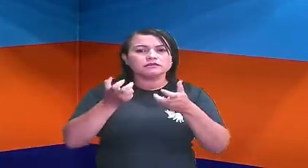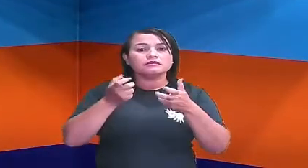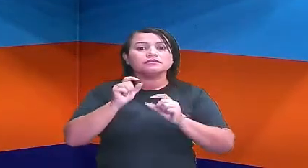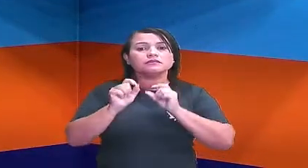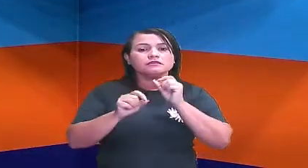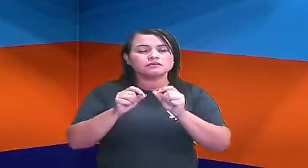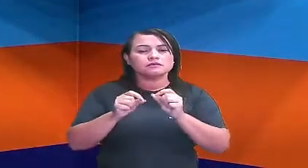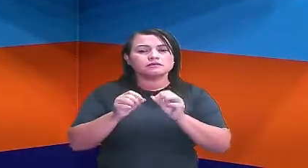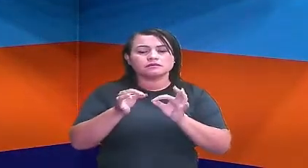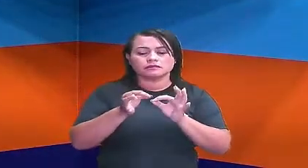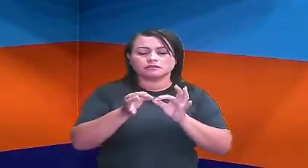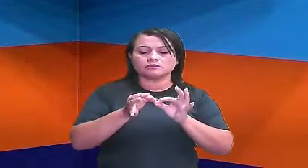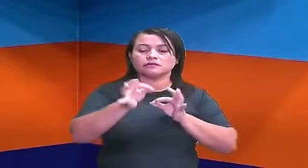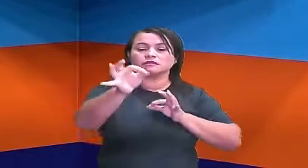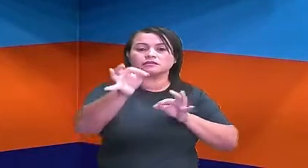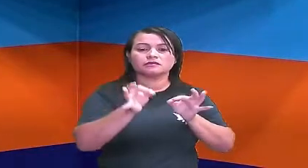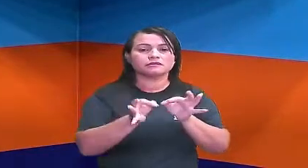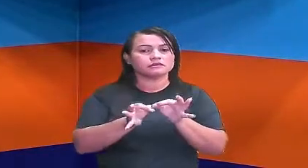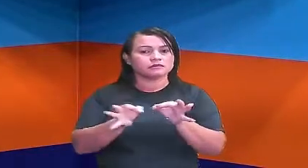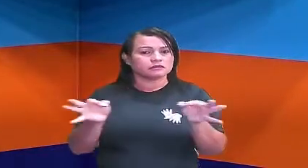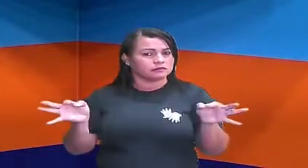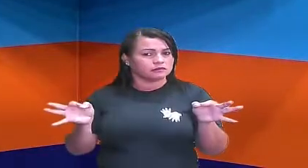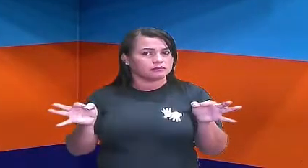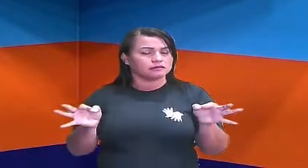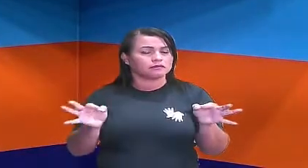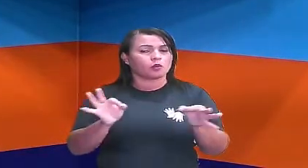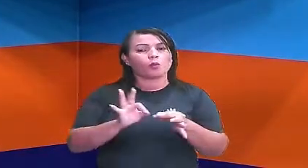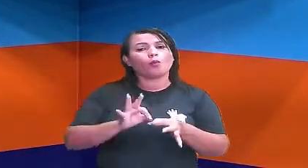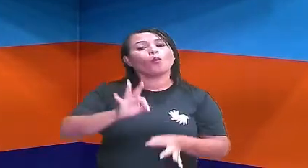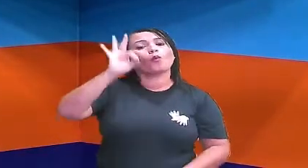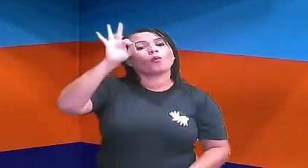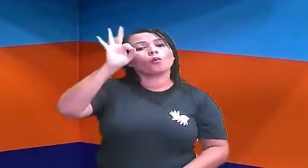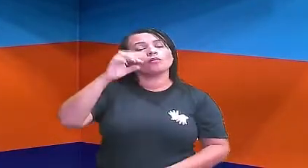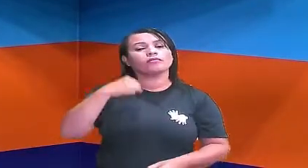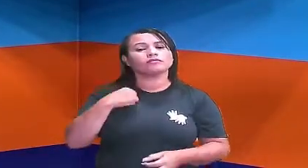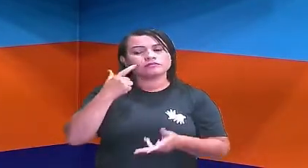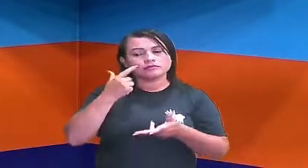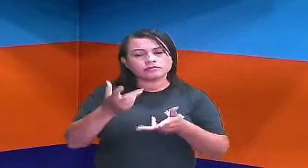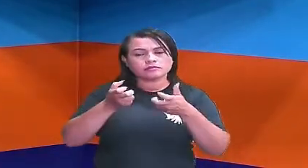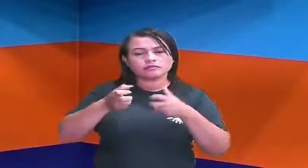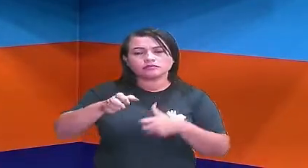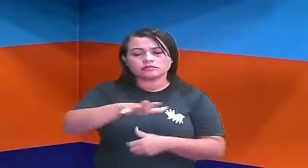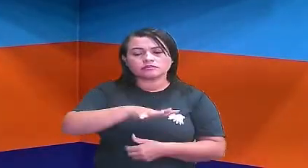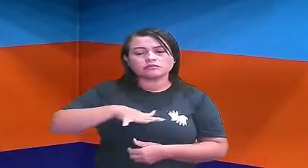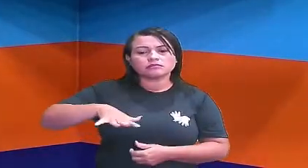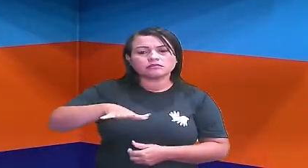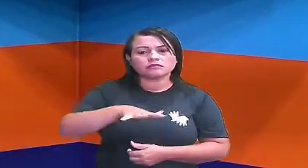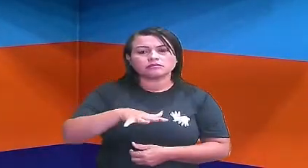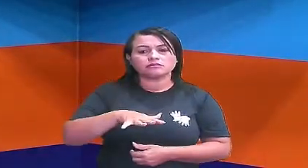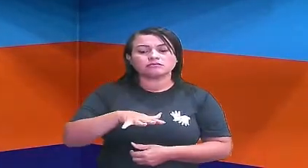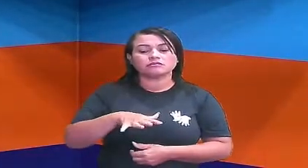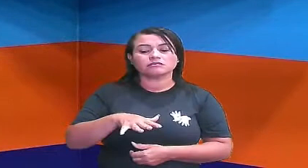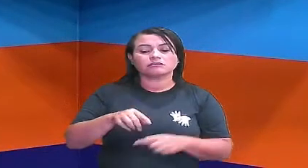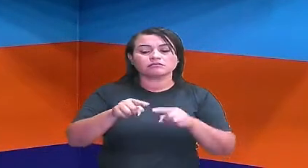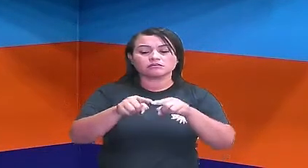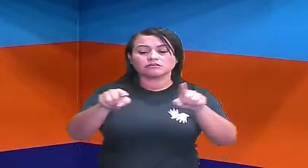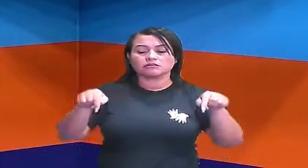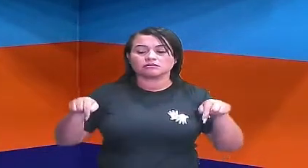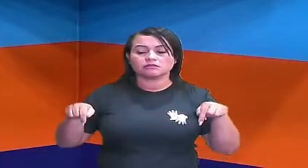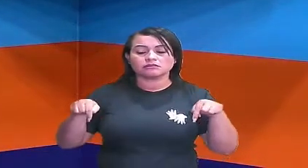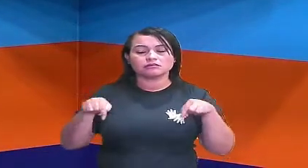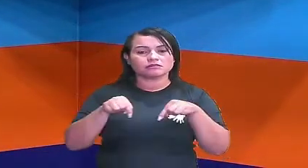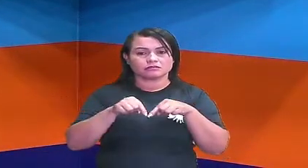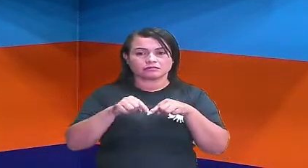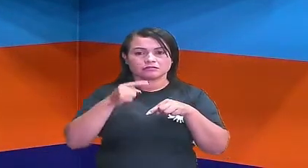a largura, ou a altura do que eu estou trabalhando na questão de área, ok? Então aqui, ó, comprimento